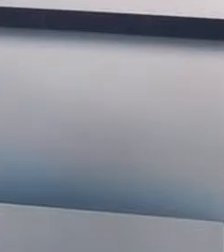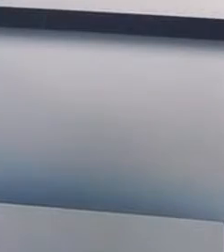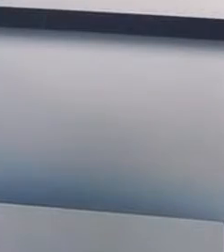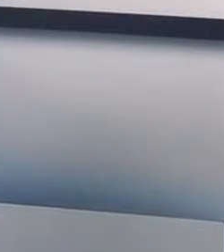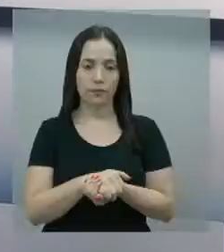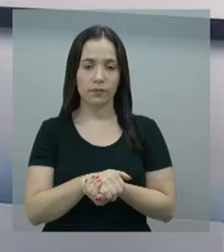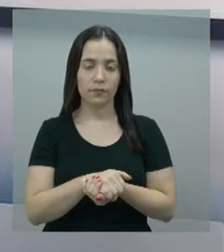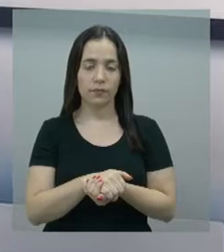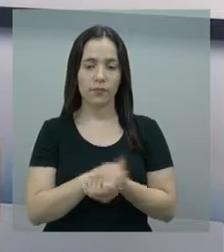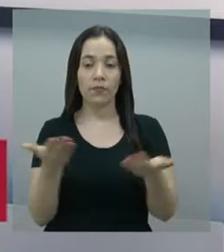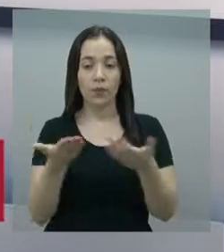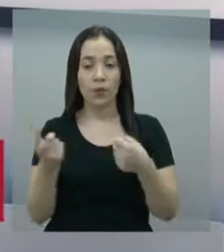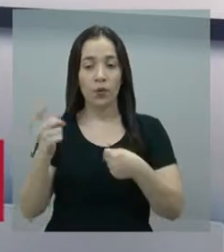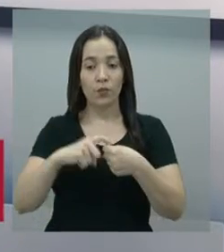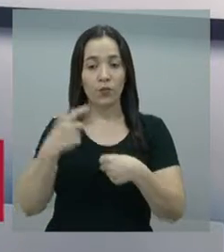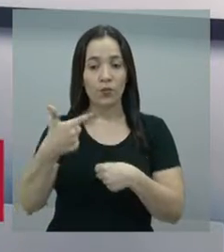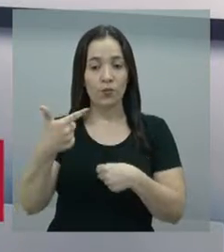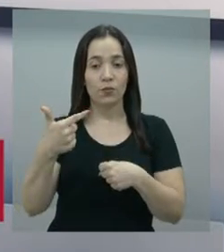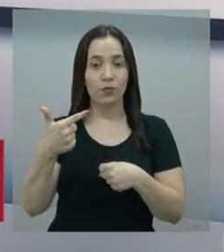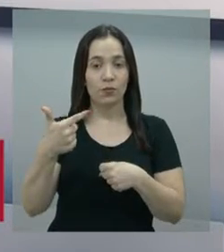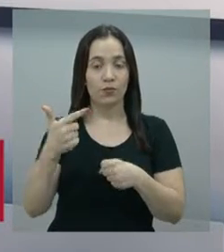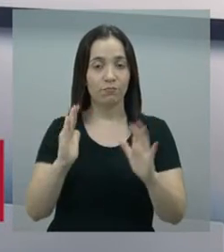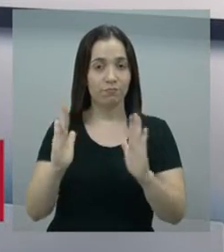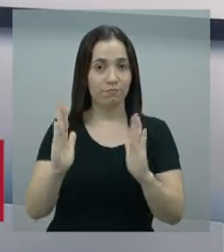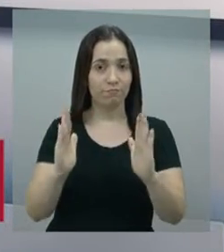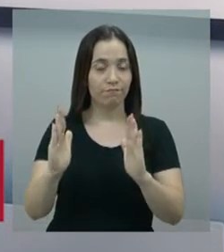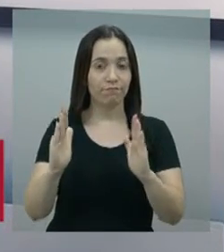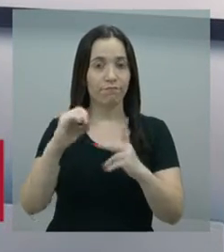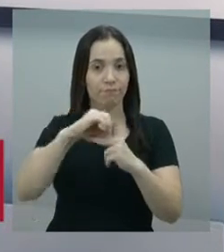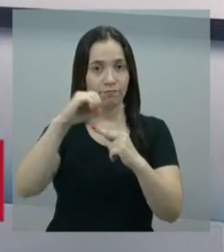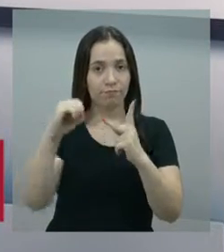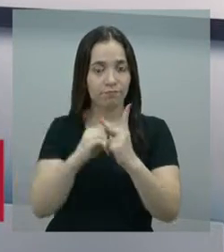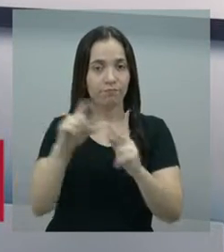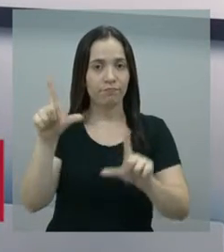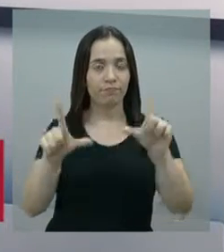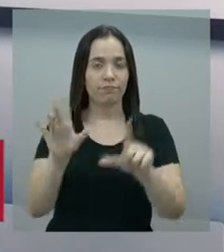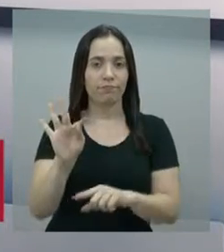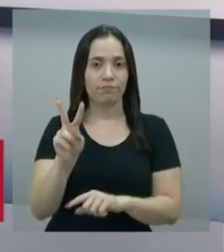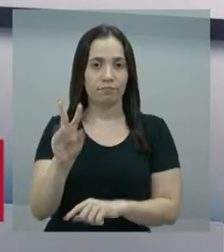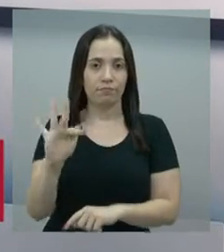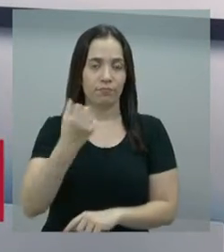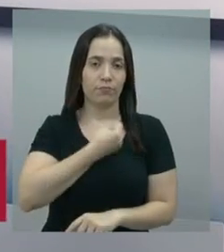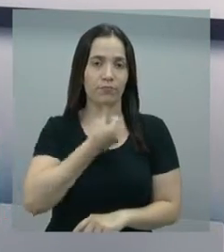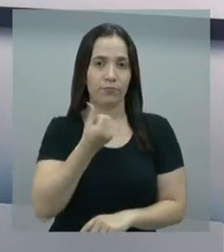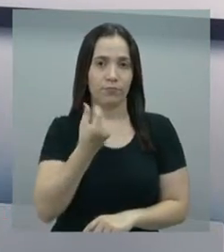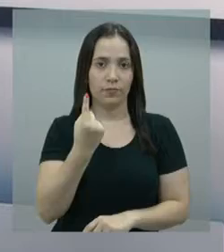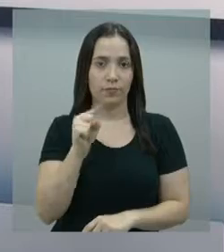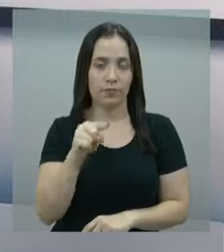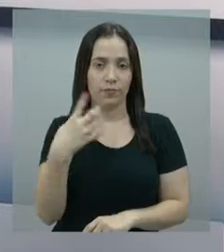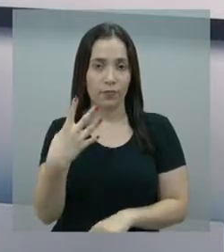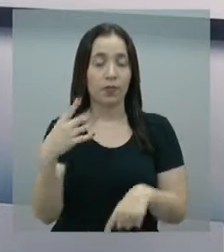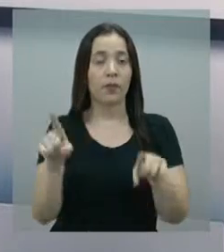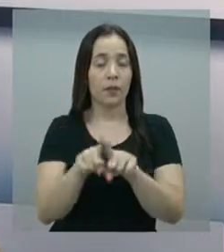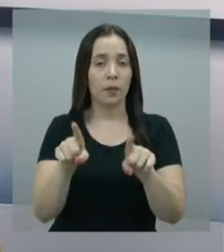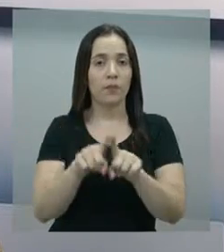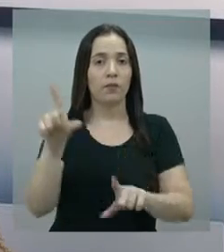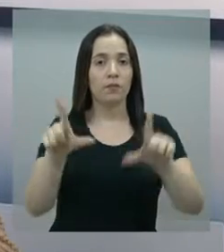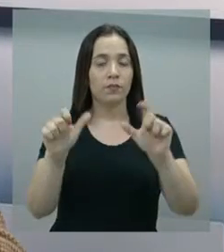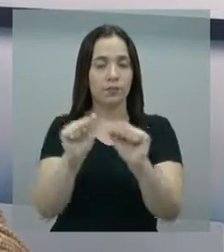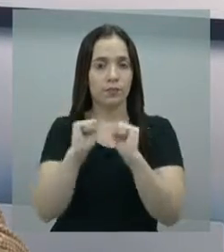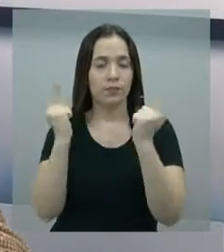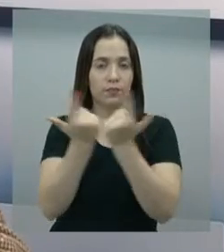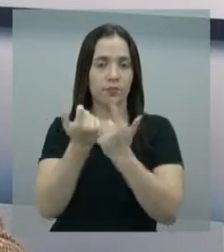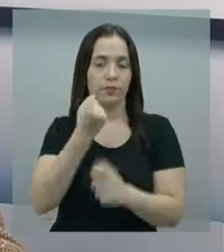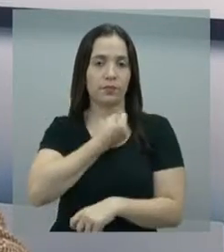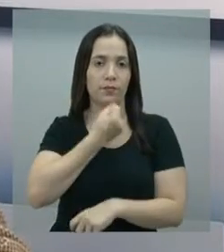Estamos de volta com o segundo bloco do meu programa, do seu programa, do nosso programa Pela Ordem, na sua TV Fortaleza, canal 61.4, e na sua